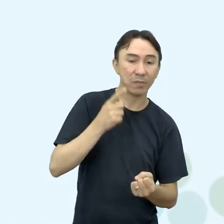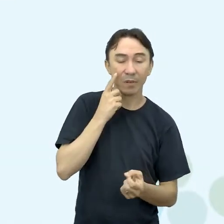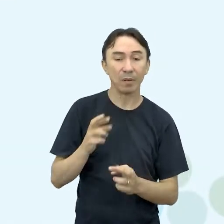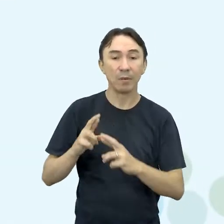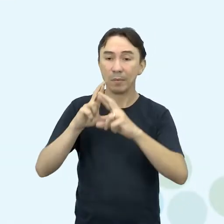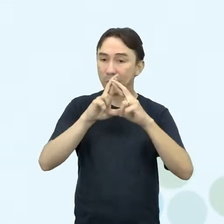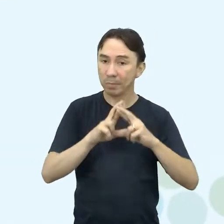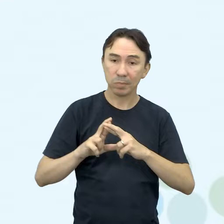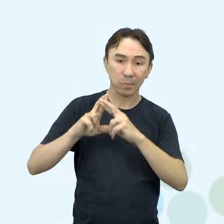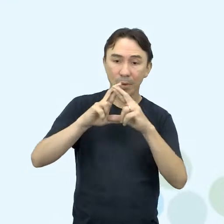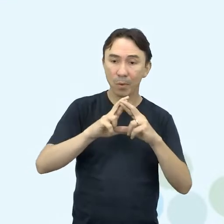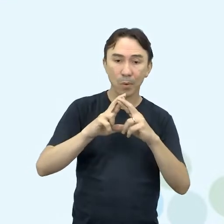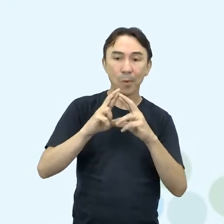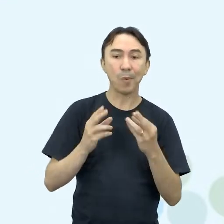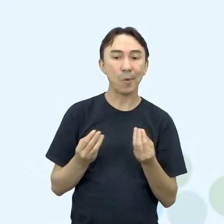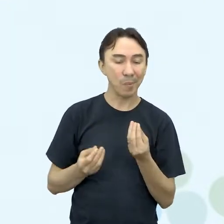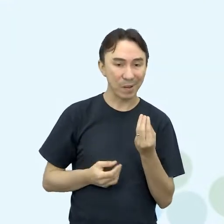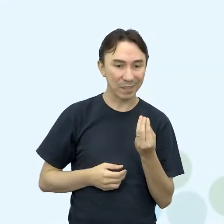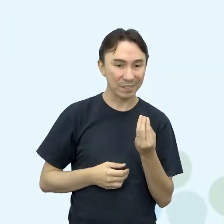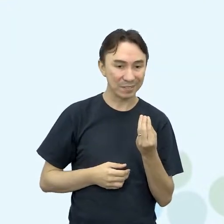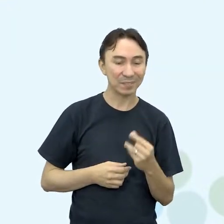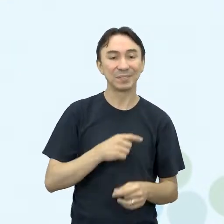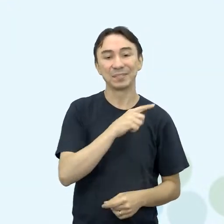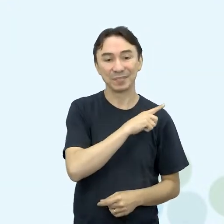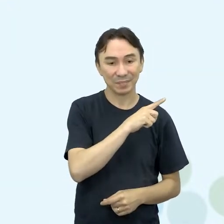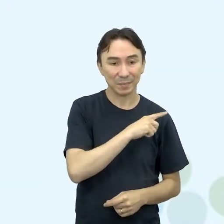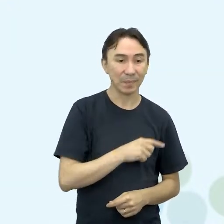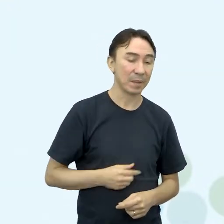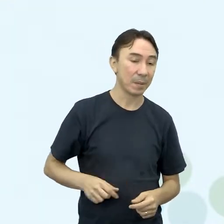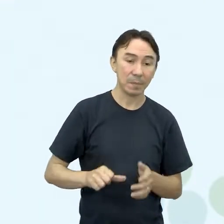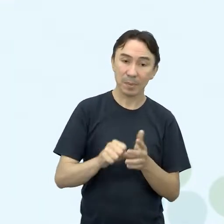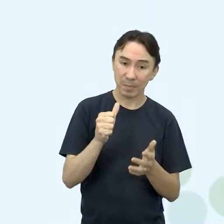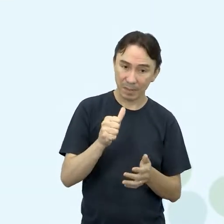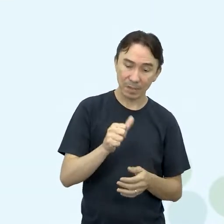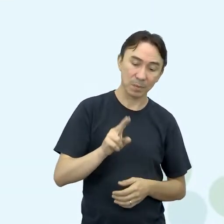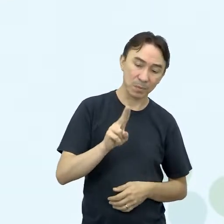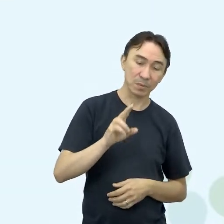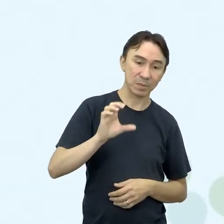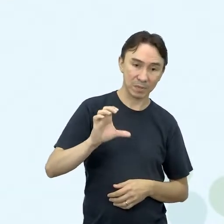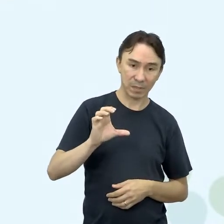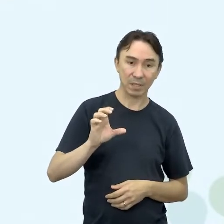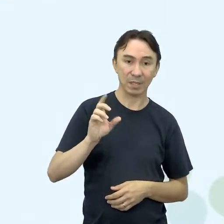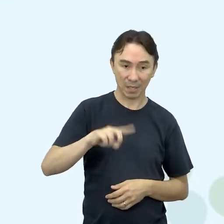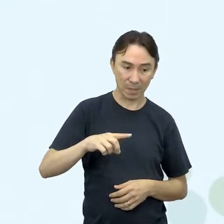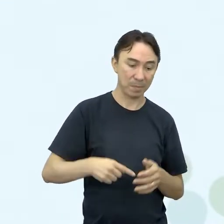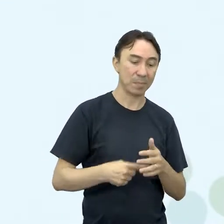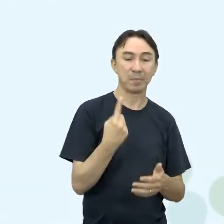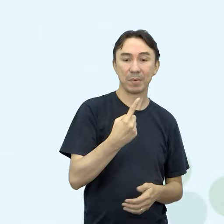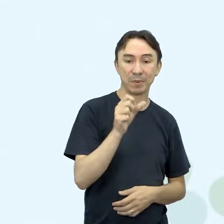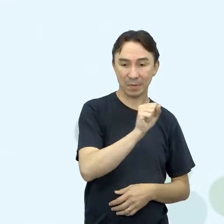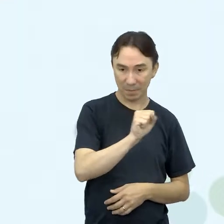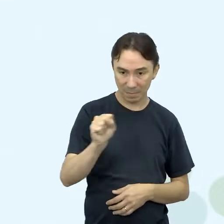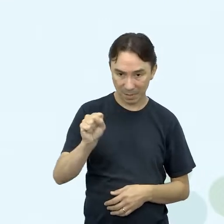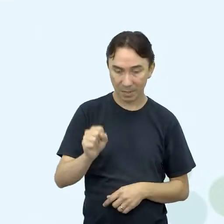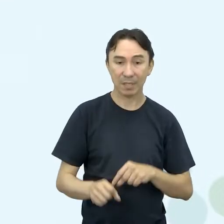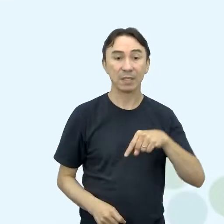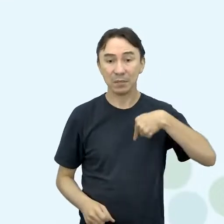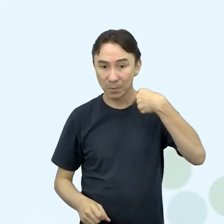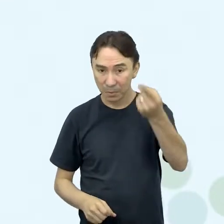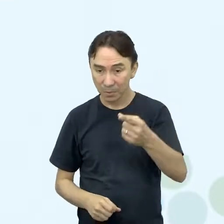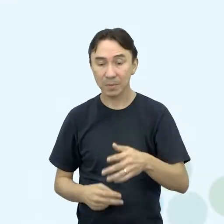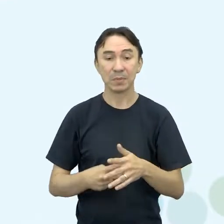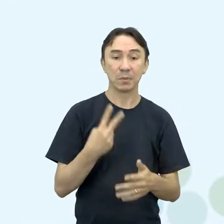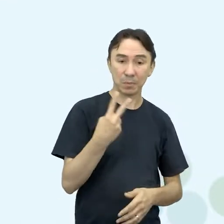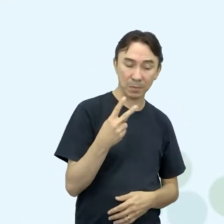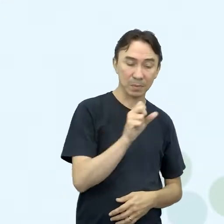dele. Sim. Então você está aí na primeira unidade curricular, que é o primeiro semestre. No segundo semestre, uma nova unidade curricular. E aí